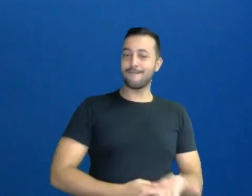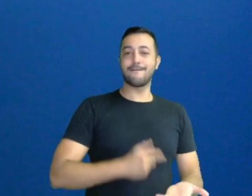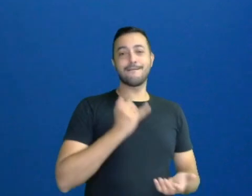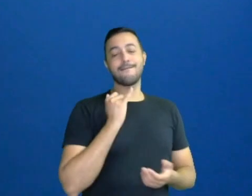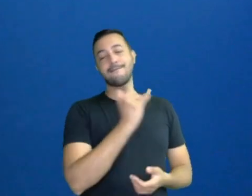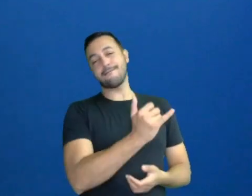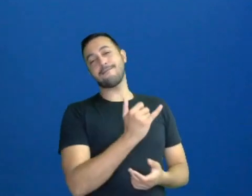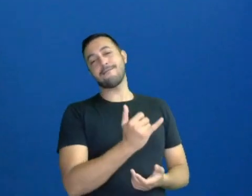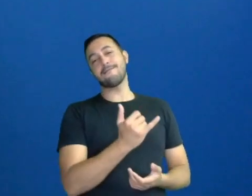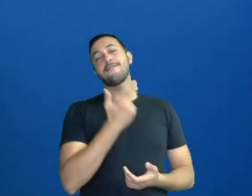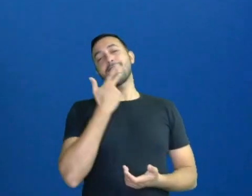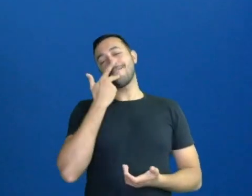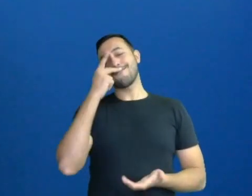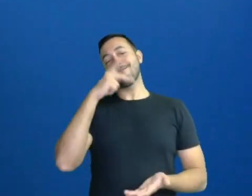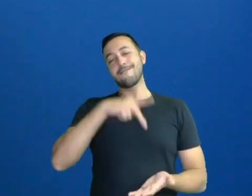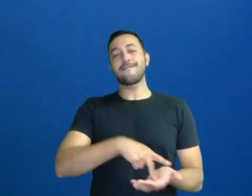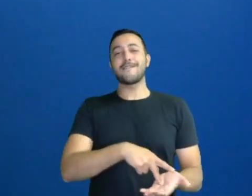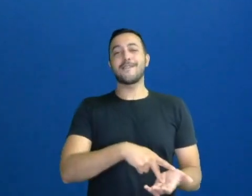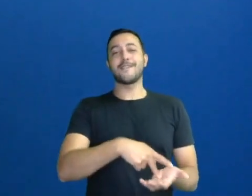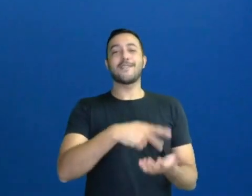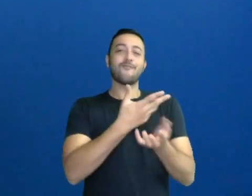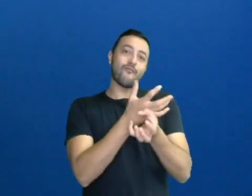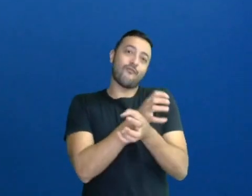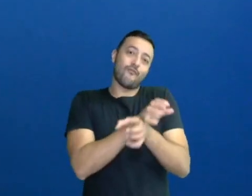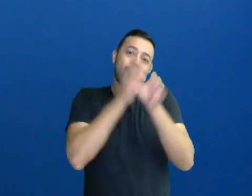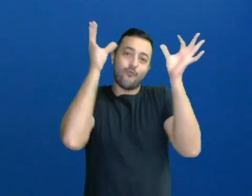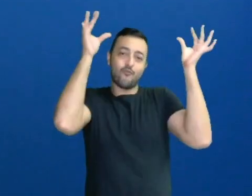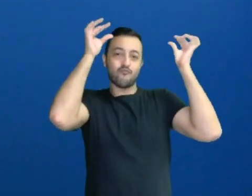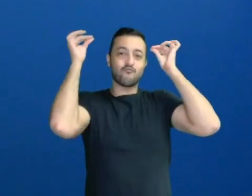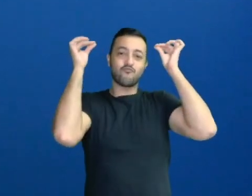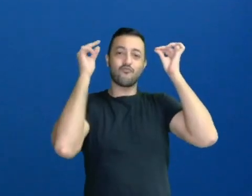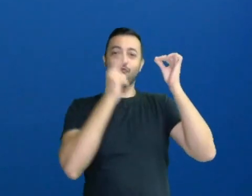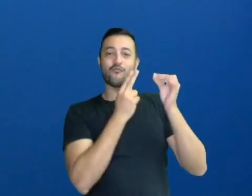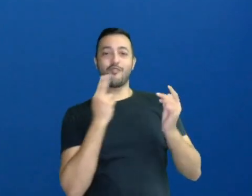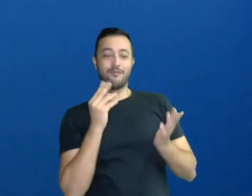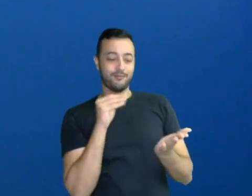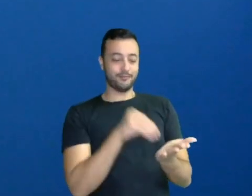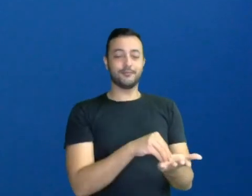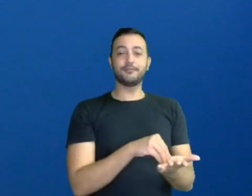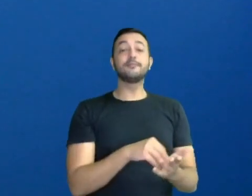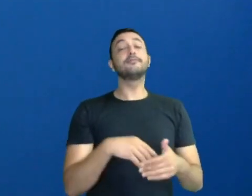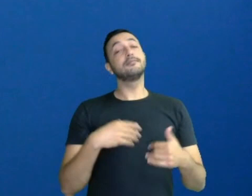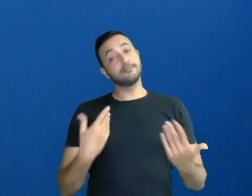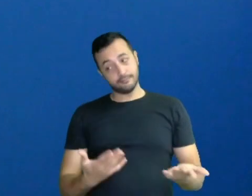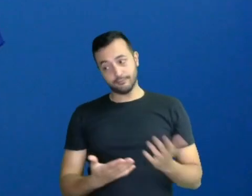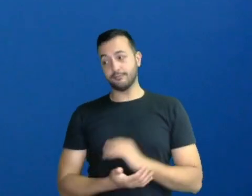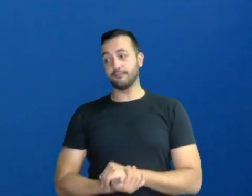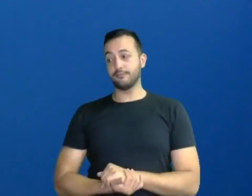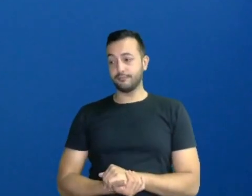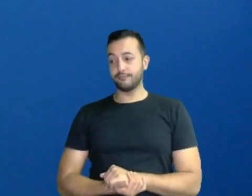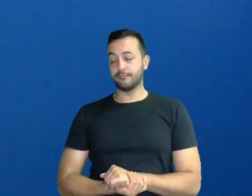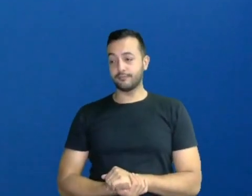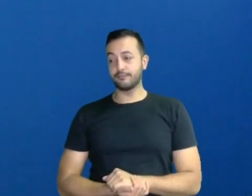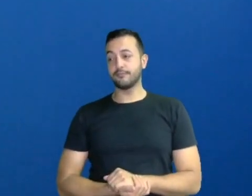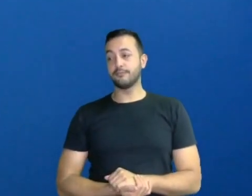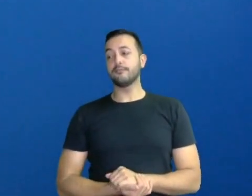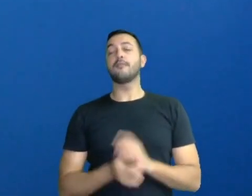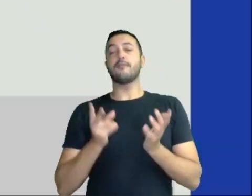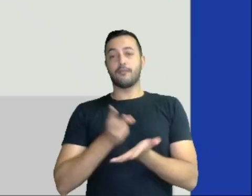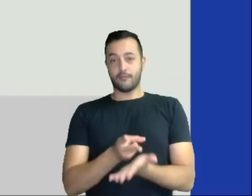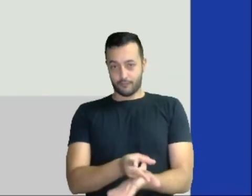sinceramente sim eu escrever né Então esse é o conteúdo do bilhete